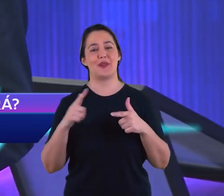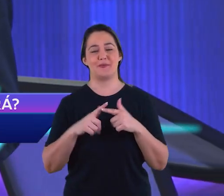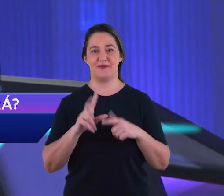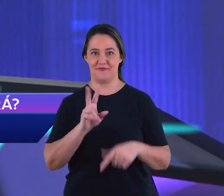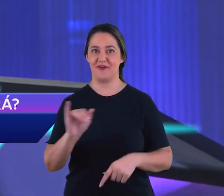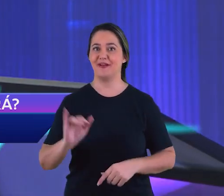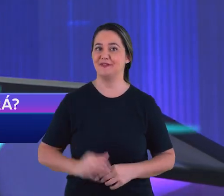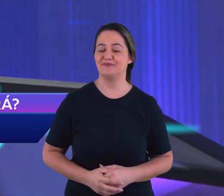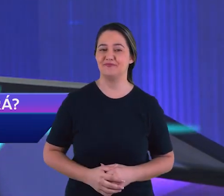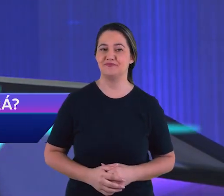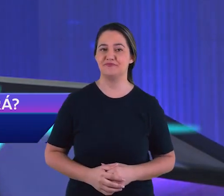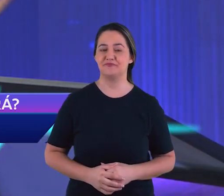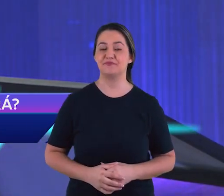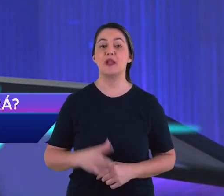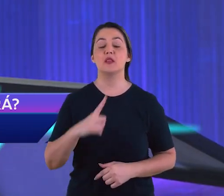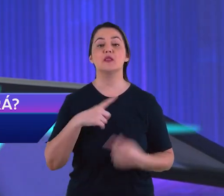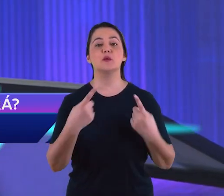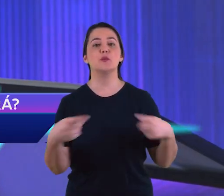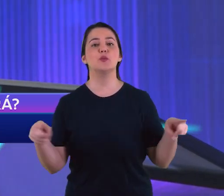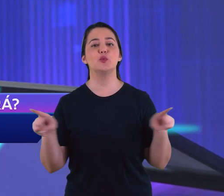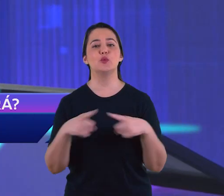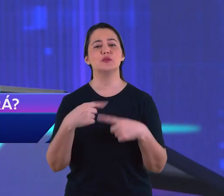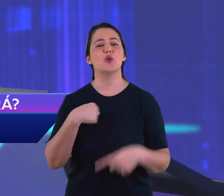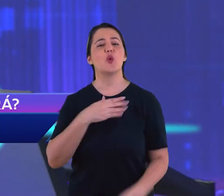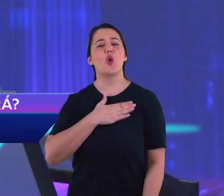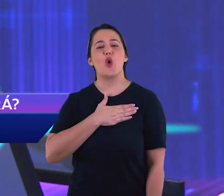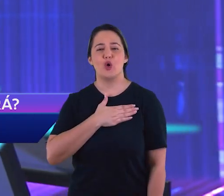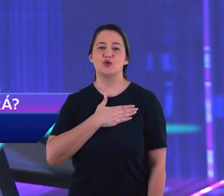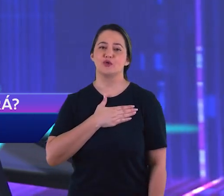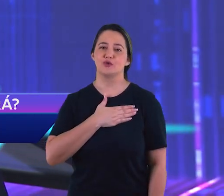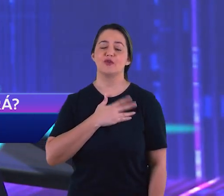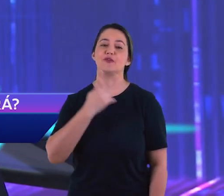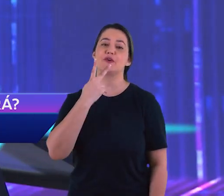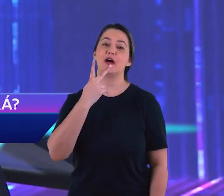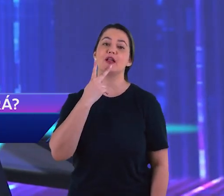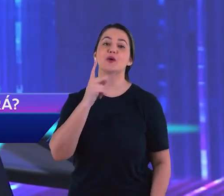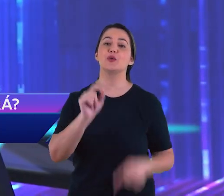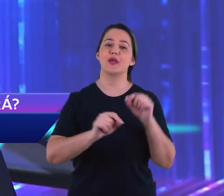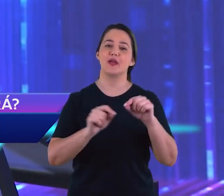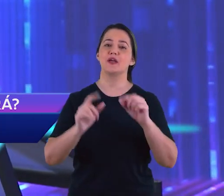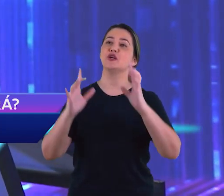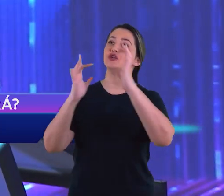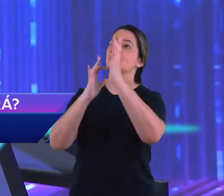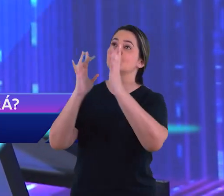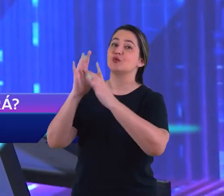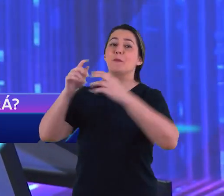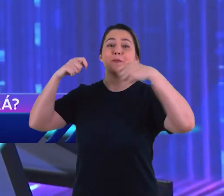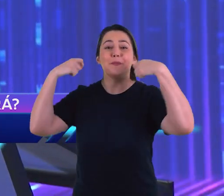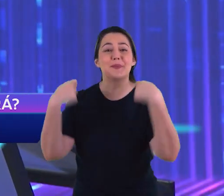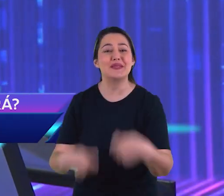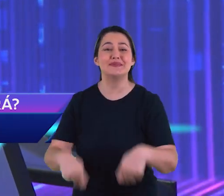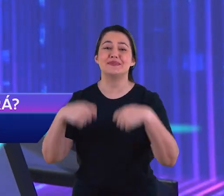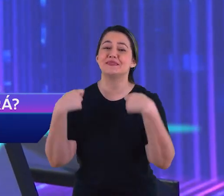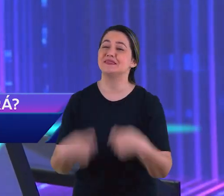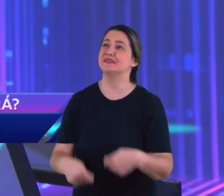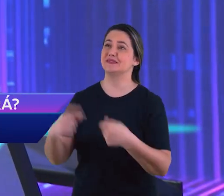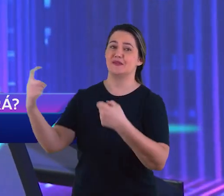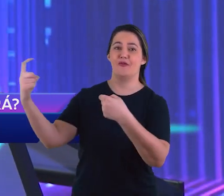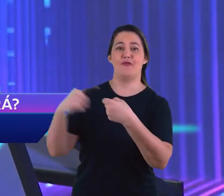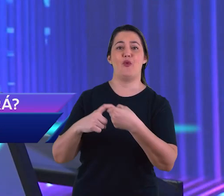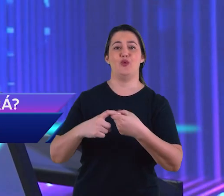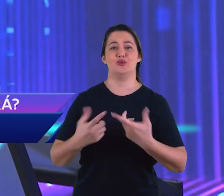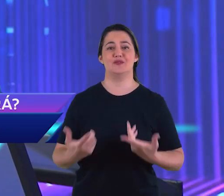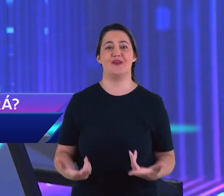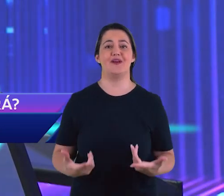que o Quarteto Arauto do Rei canta e que eu gosto muito. E a música diz assim, ó, Jesus precisa voltar. Temos